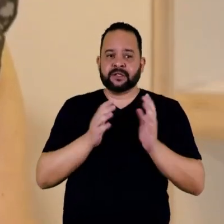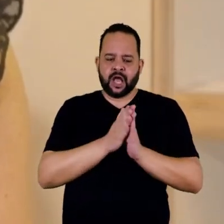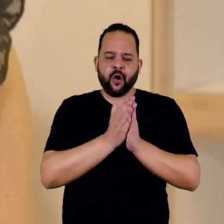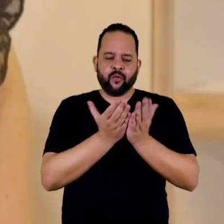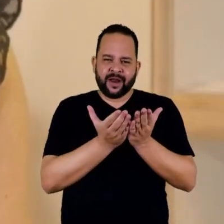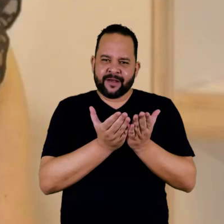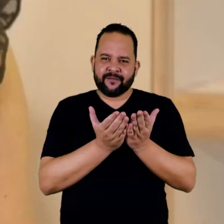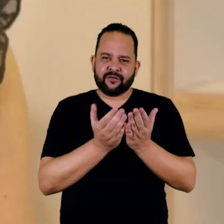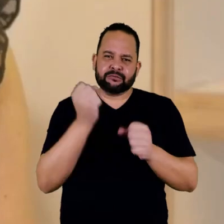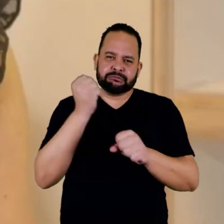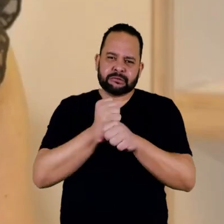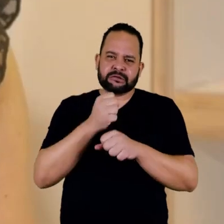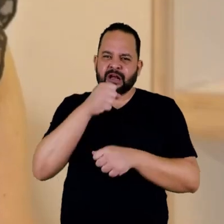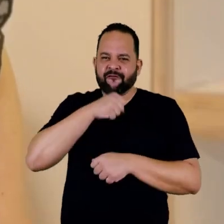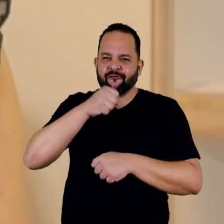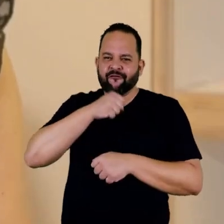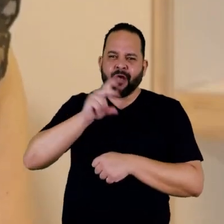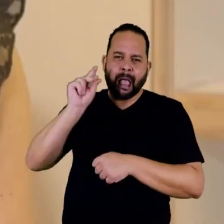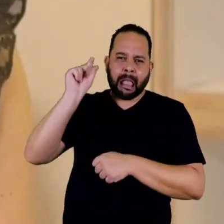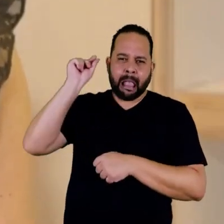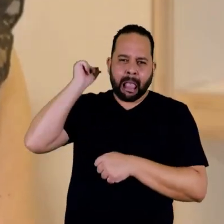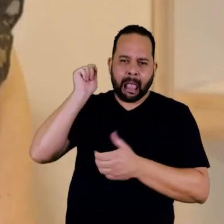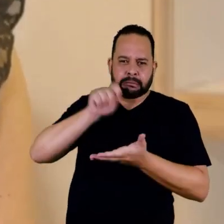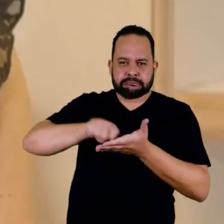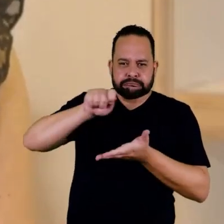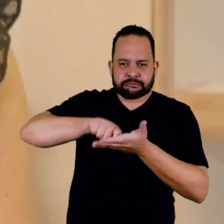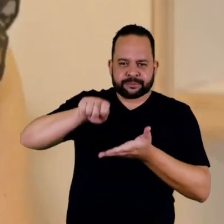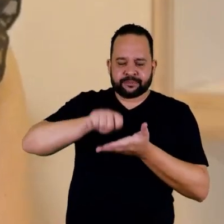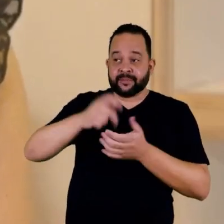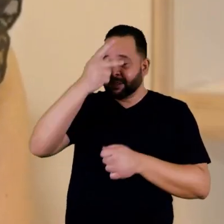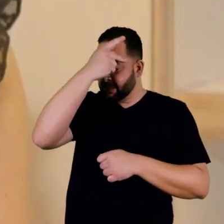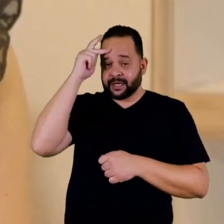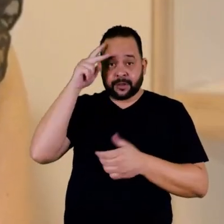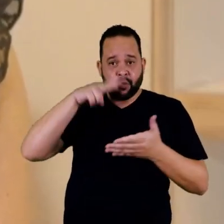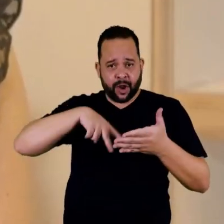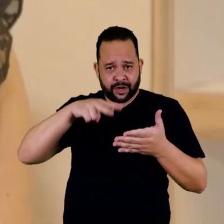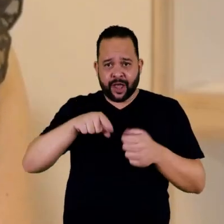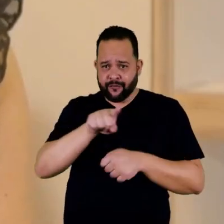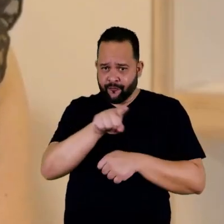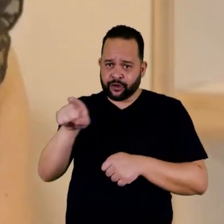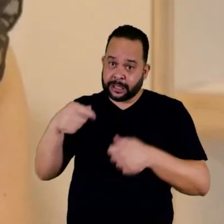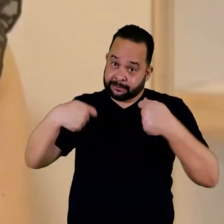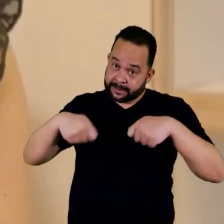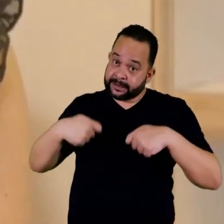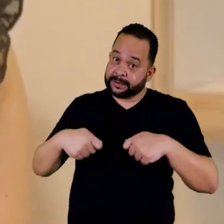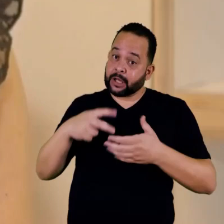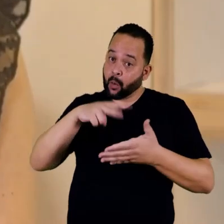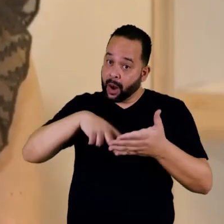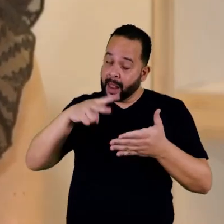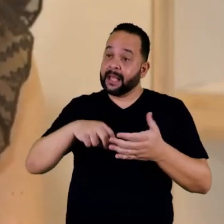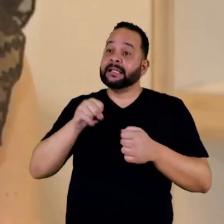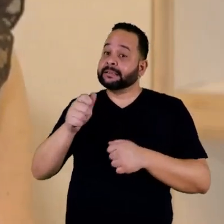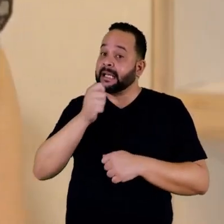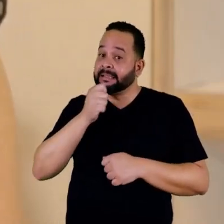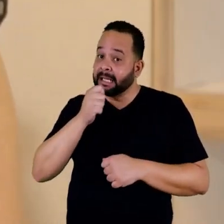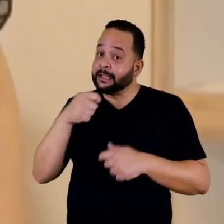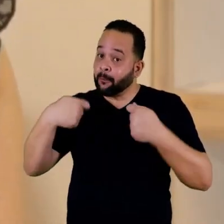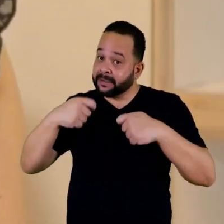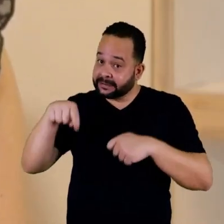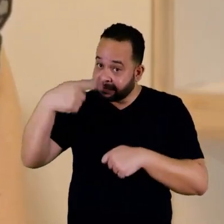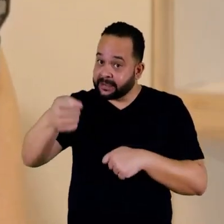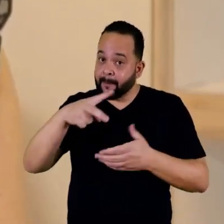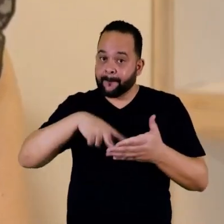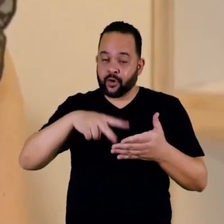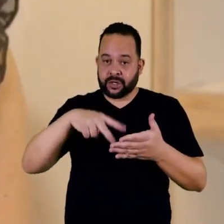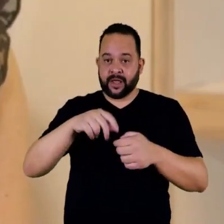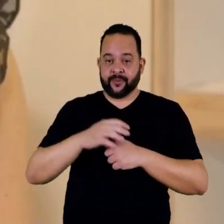livro tão antigo e que as pessoas né leem vocês devem ler se não leram daqui a pouco vão